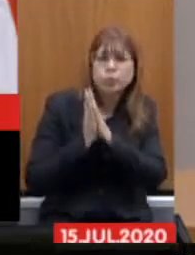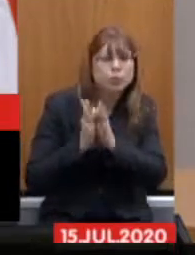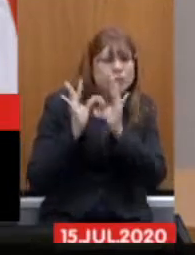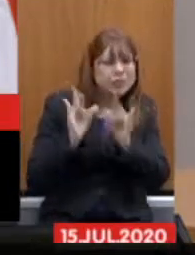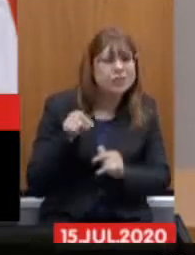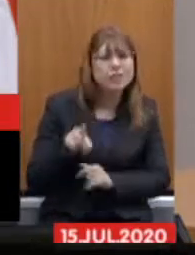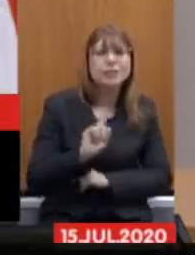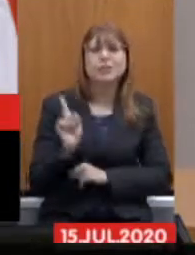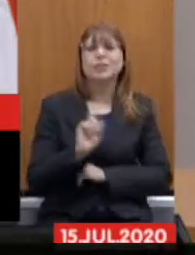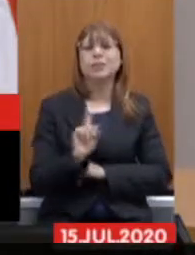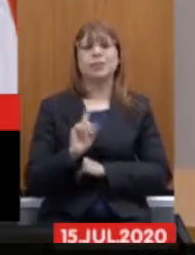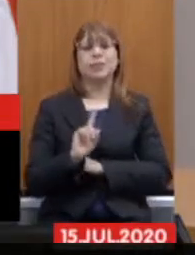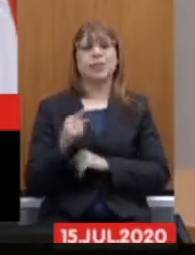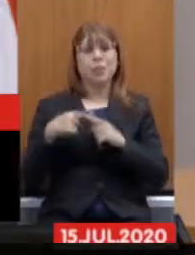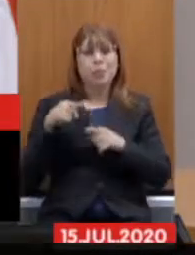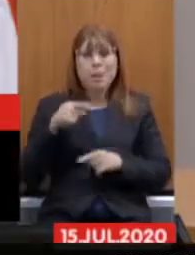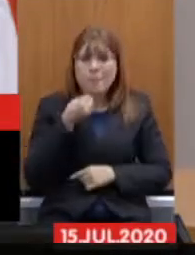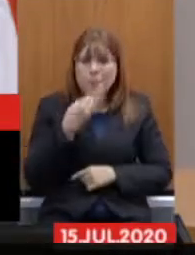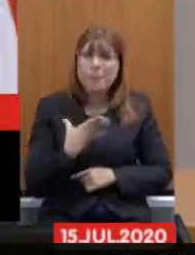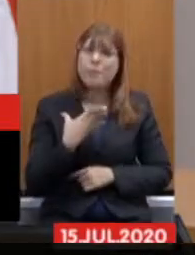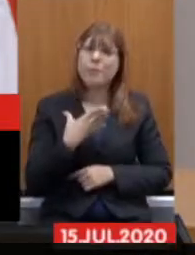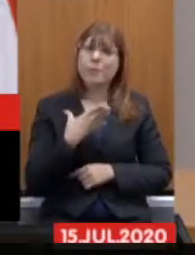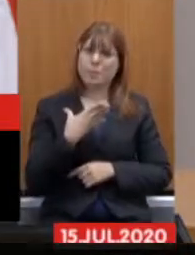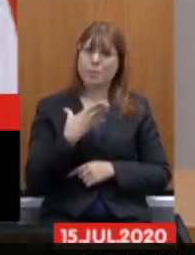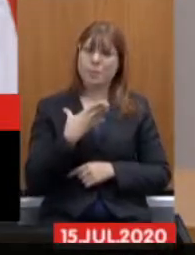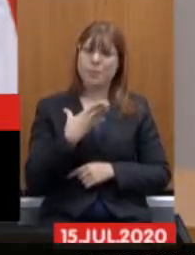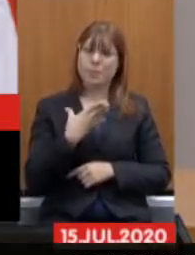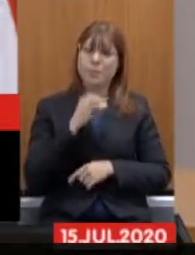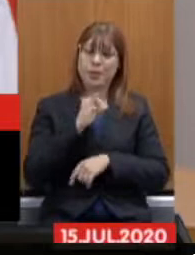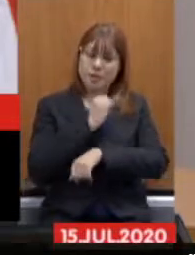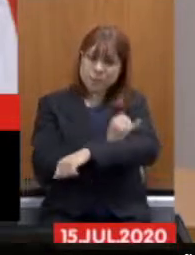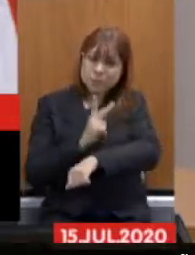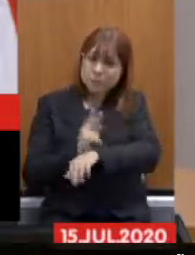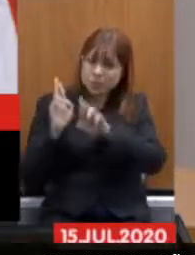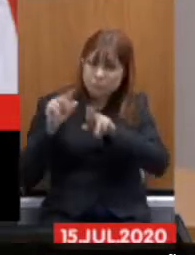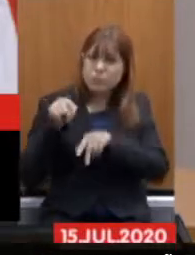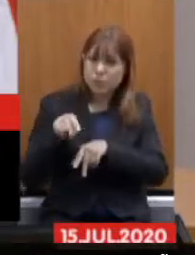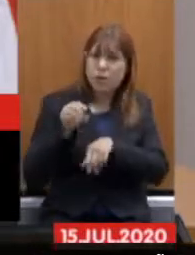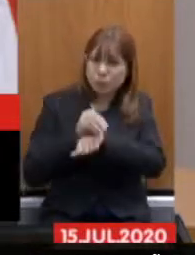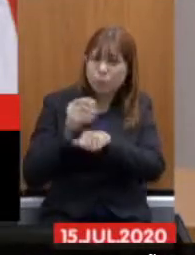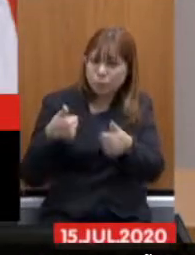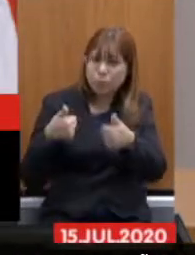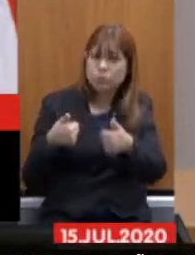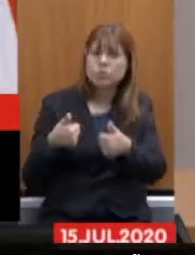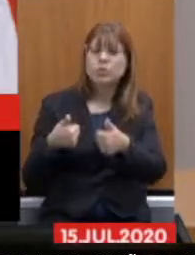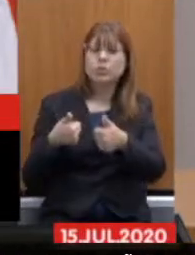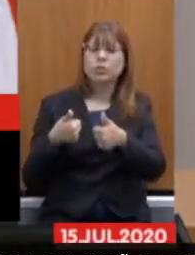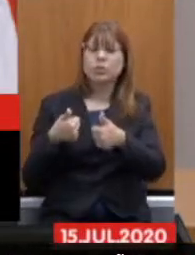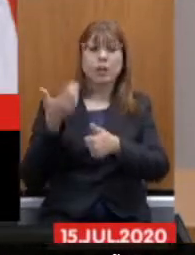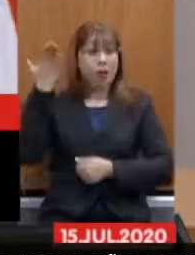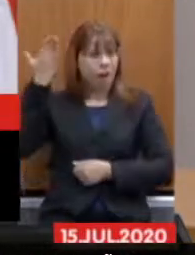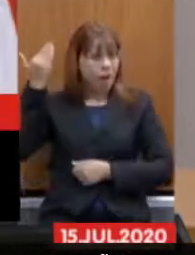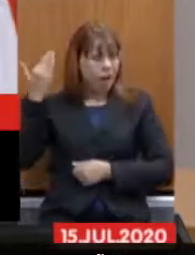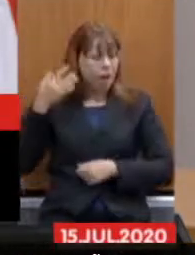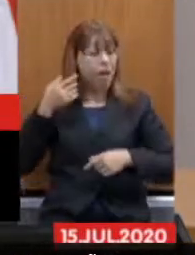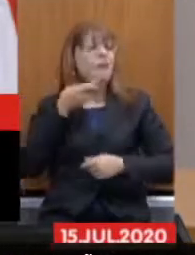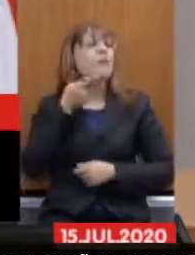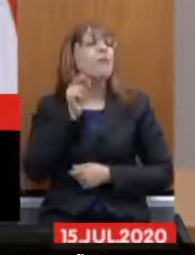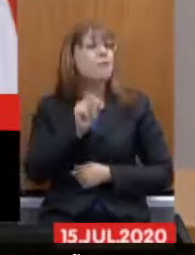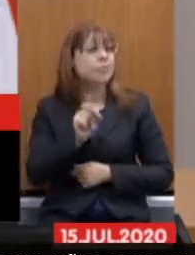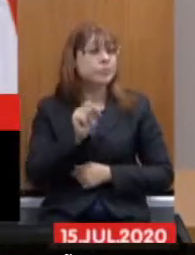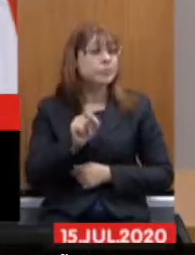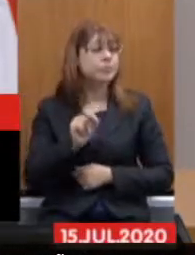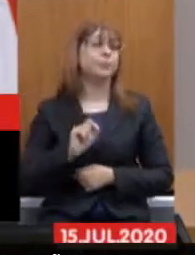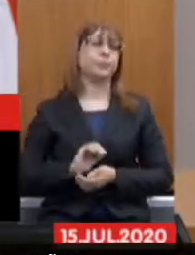fosse extinto porque ele era saudável e era gerido pelo nosso vicente oi e o discurso lá naquela época